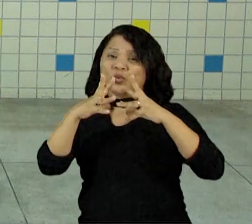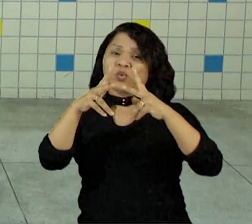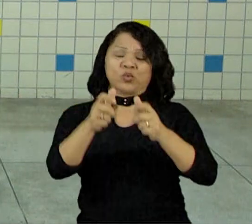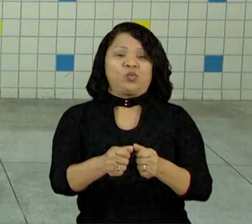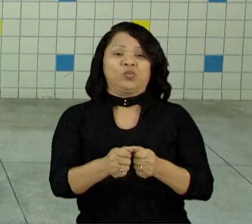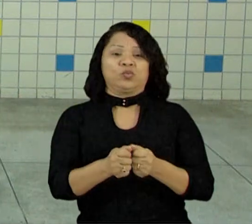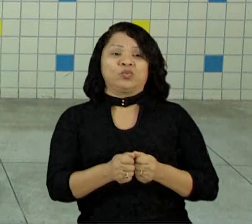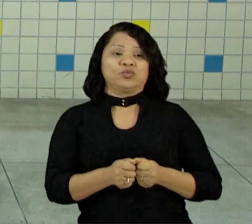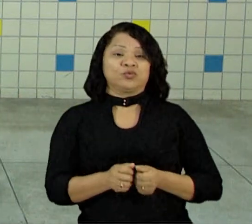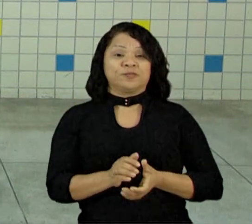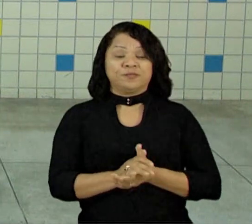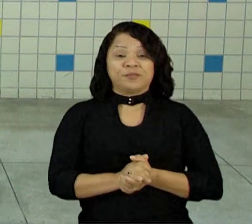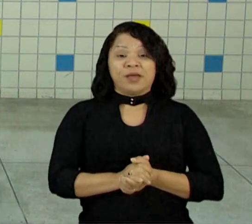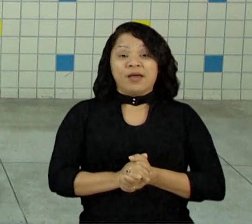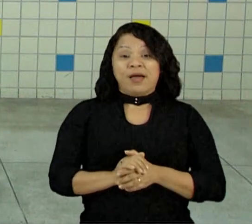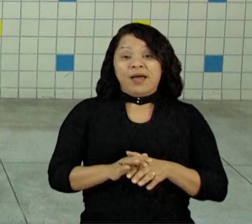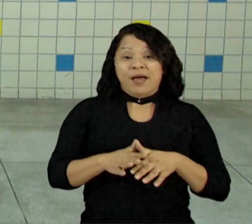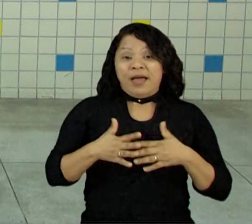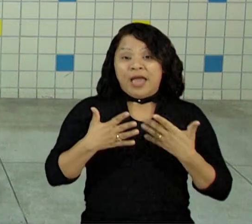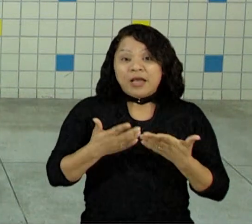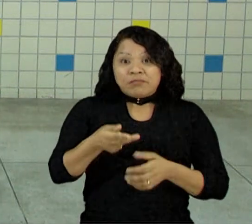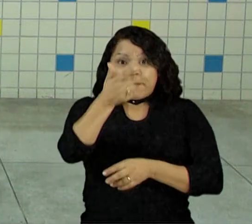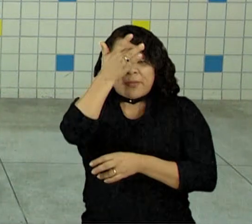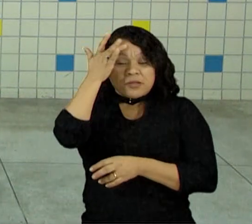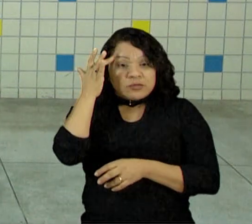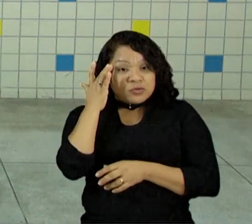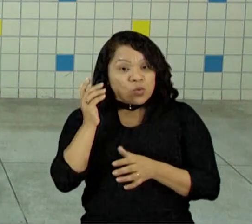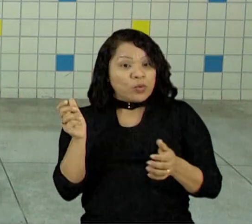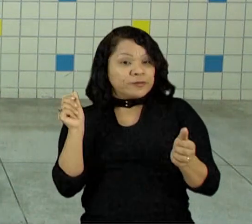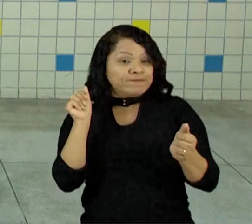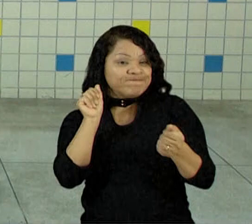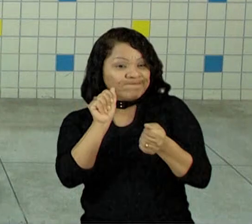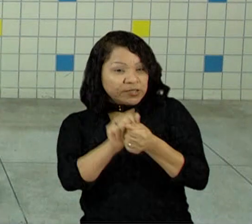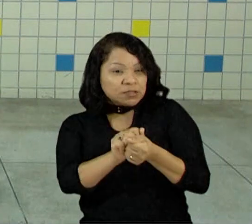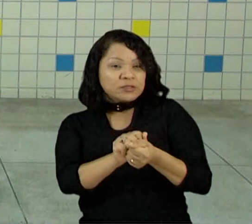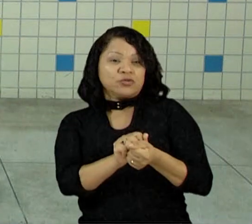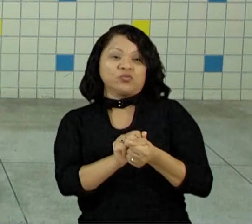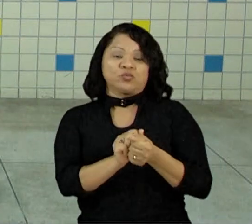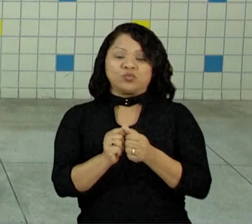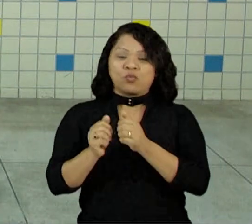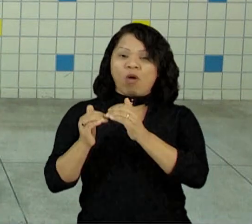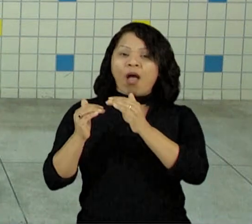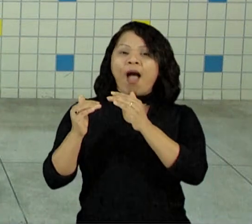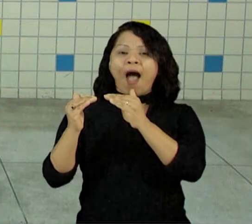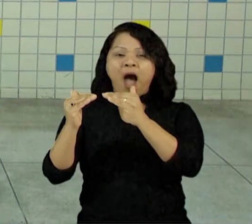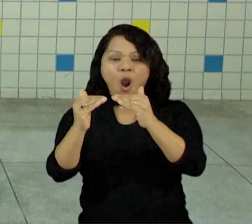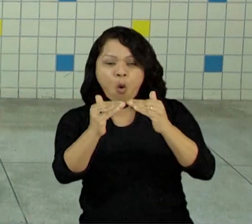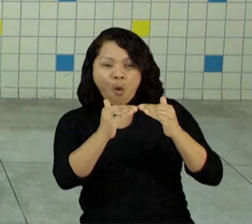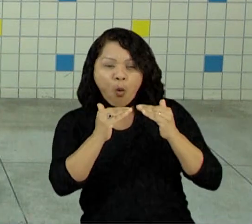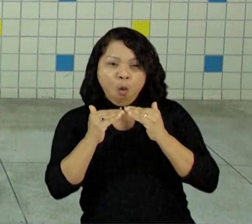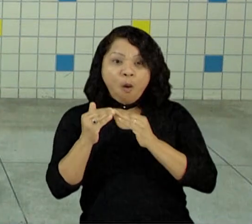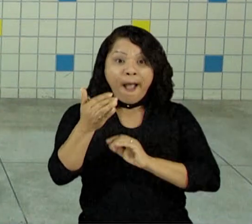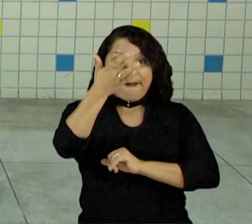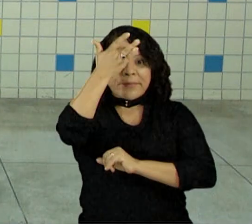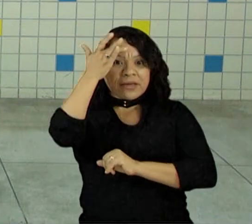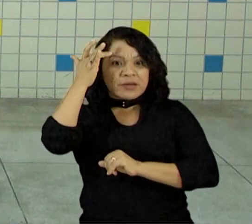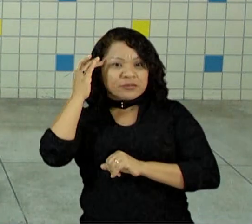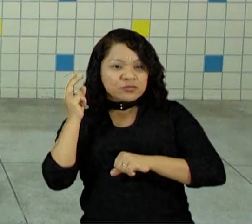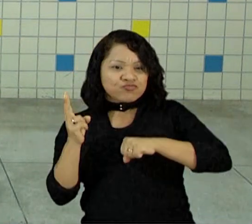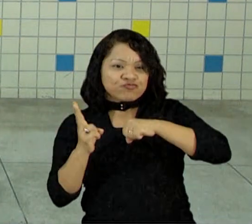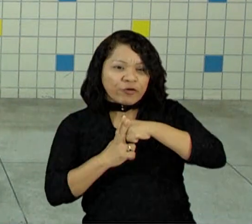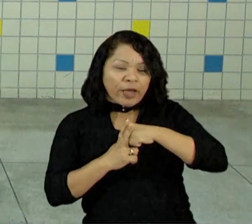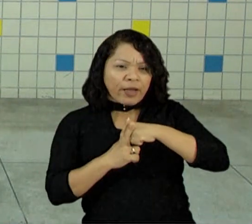E a pessoa teve que estar junto, né? A concordar a pessoa com o verbo. Combinado?